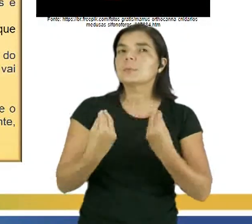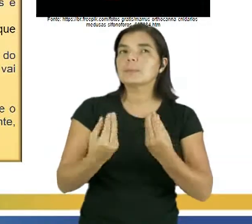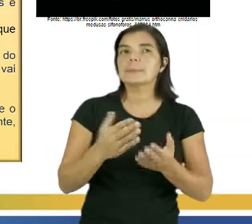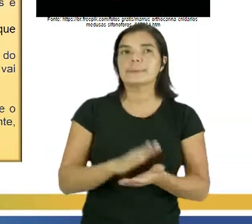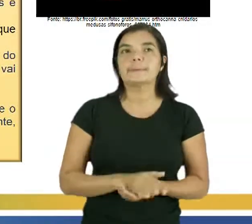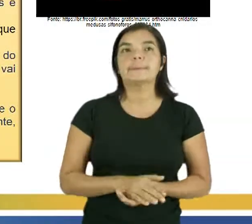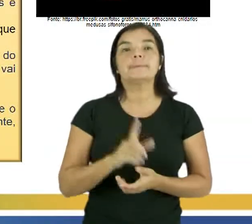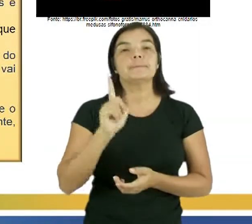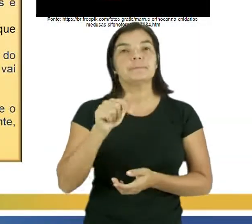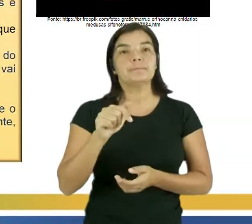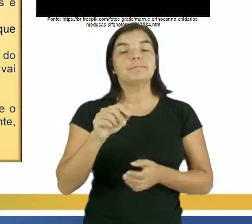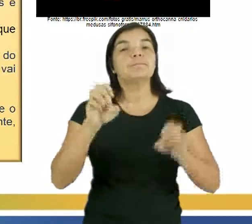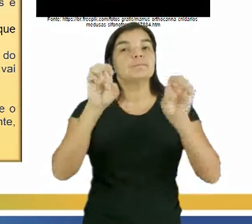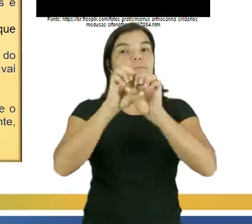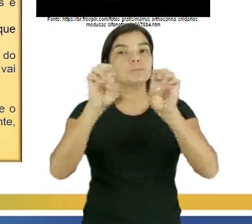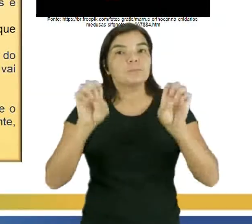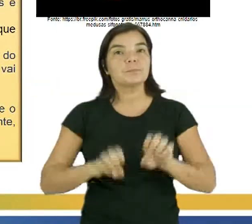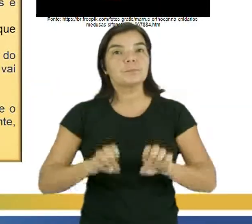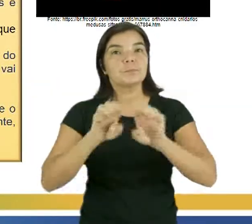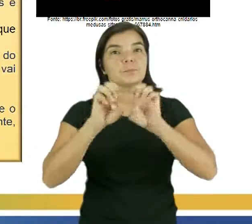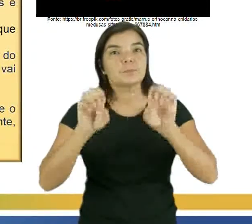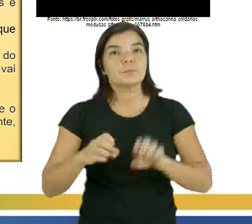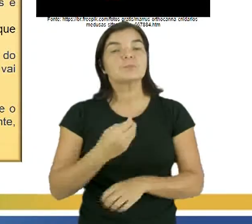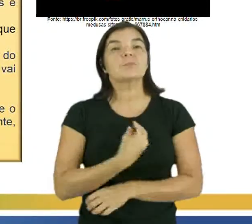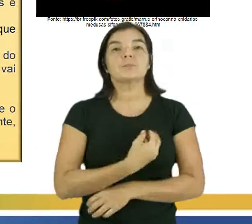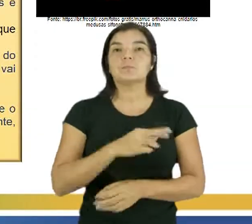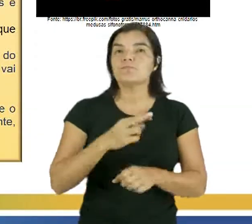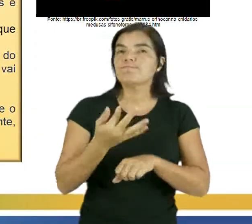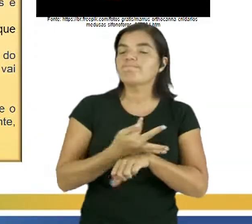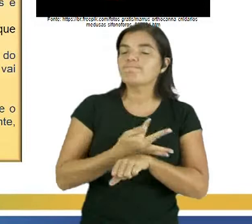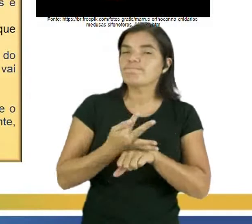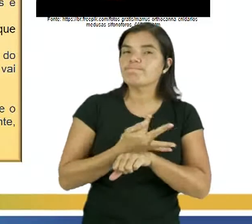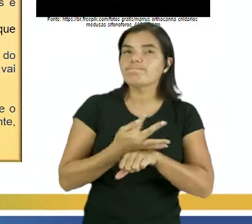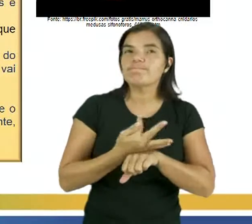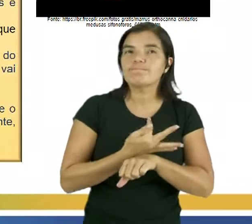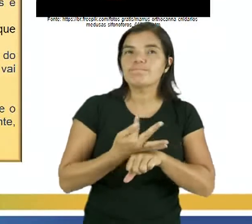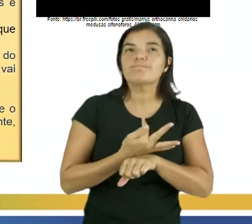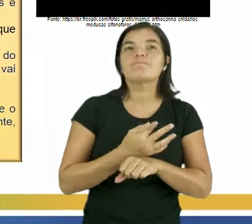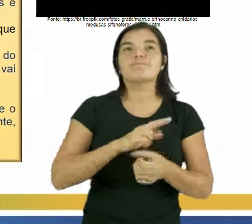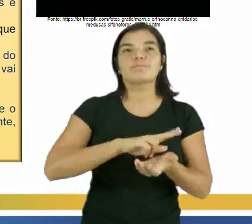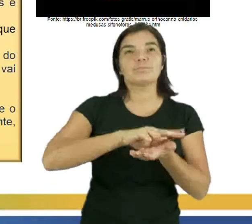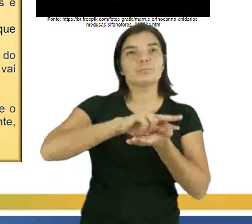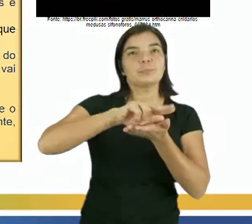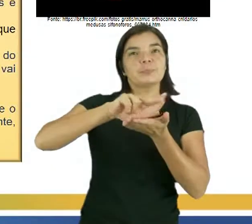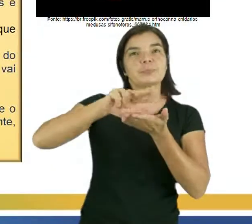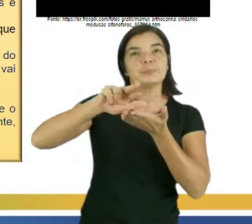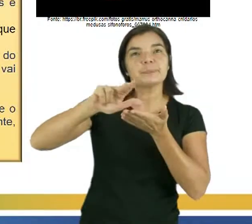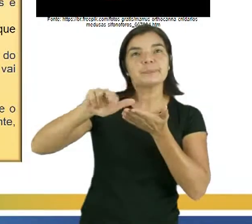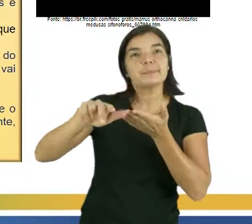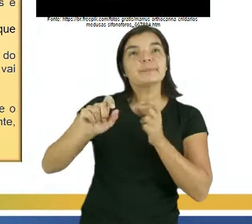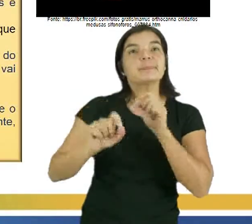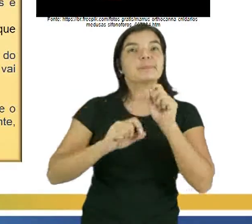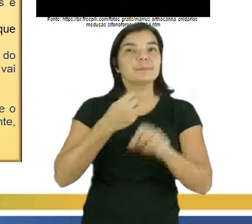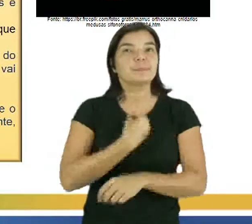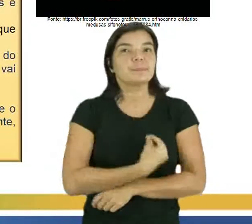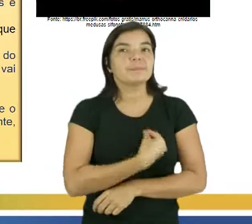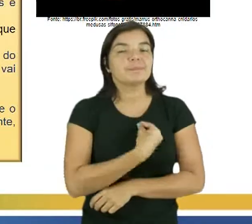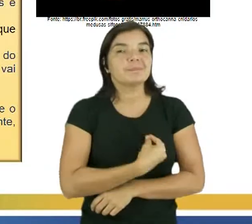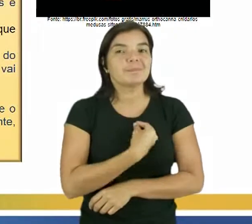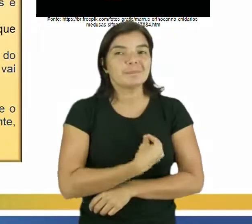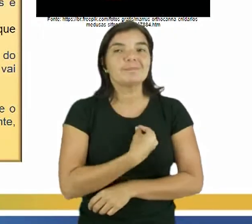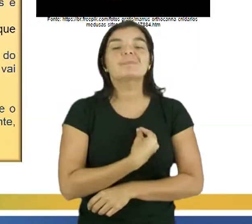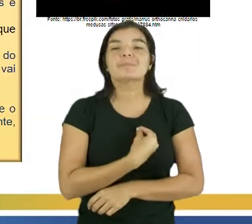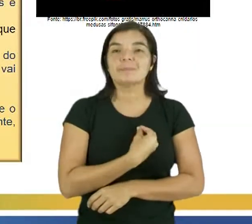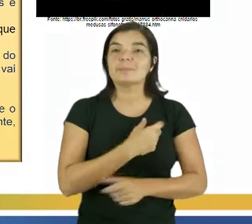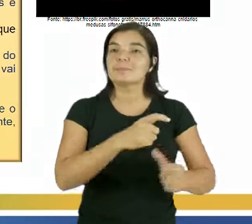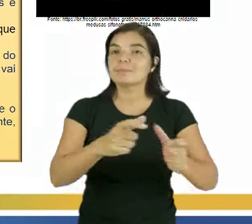servem. Essas gêmulas, presentes nos poríferos, são estruturas que permitem com que eles consigam viver a